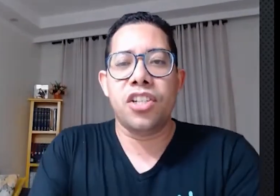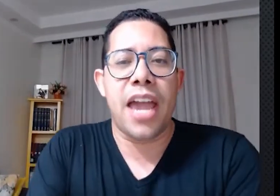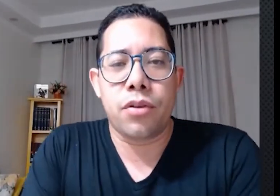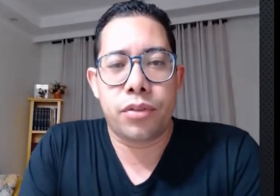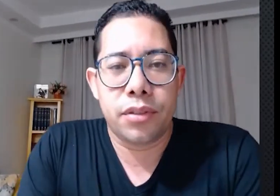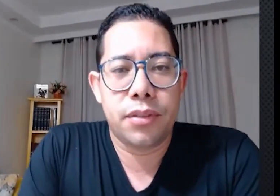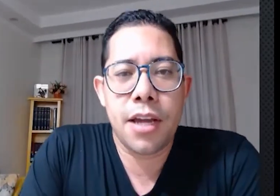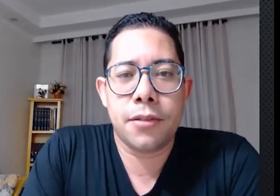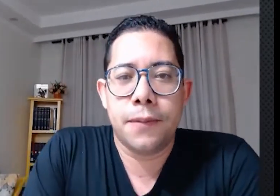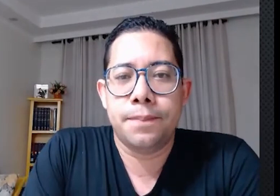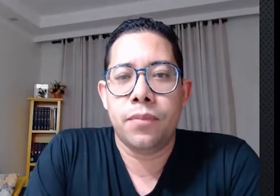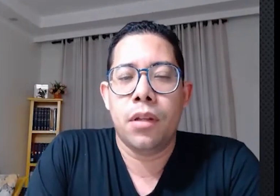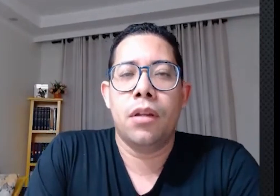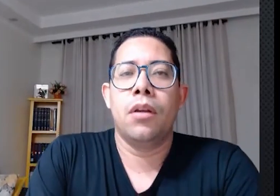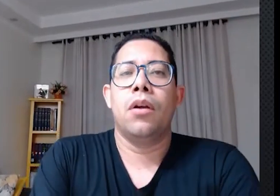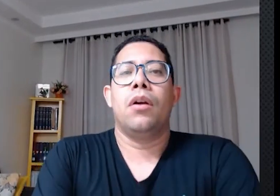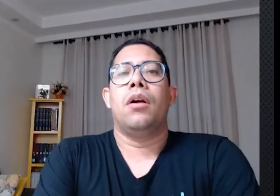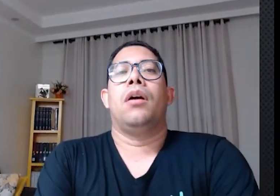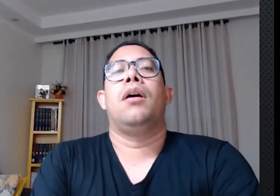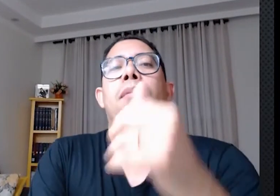os evangelhos, certo?